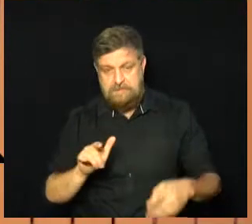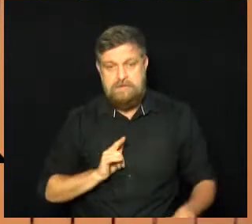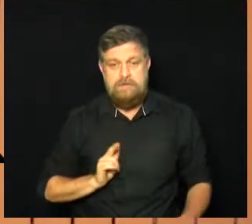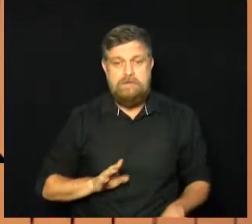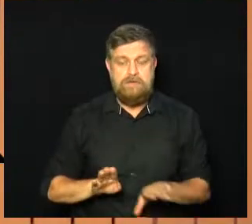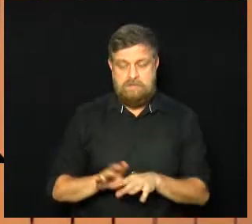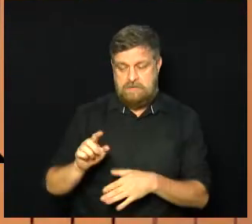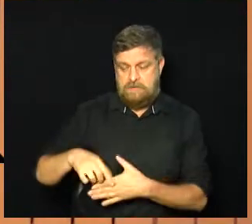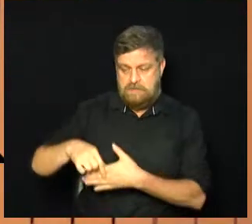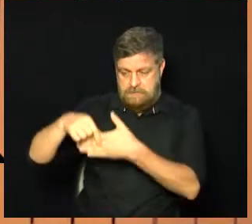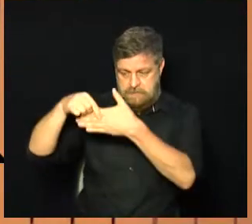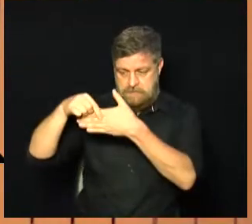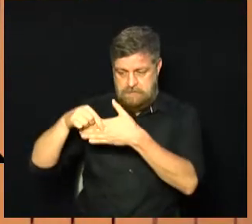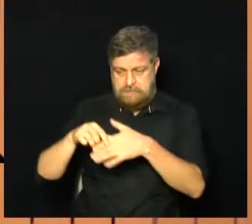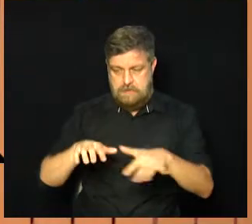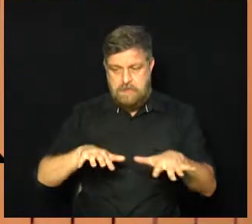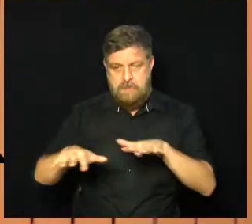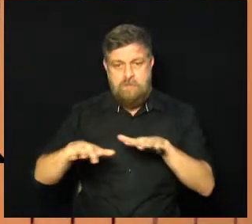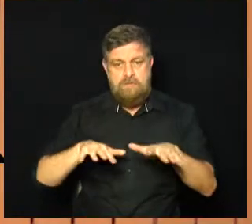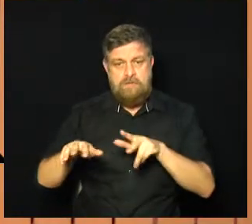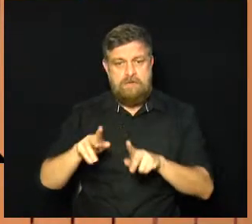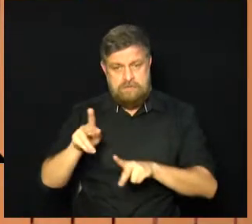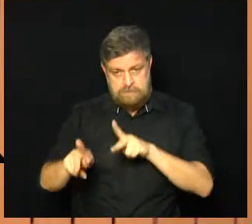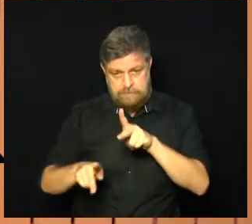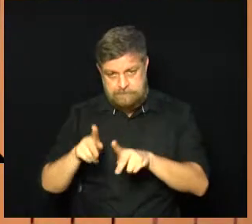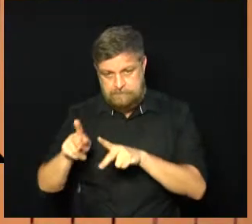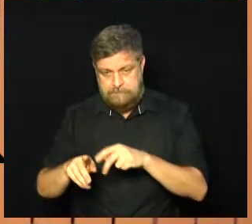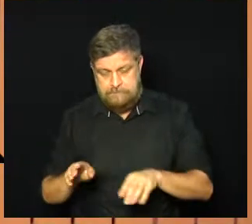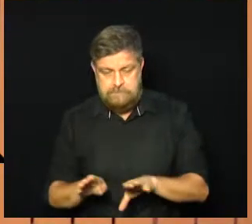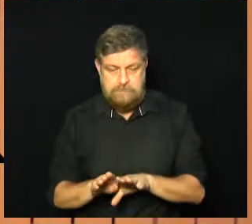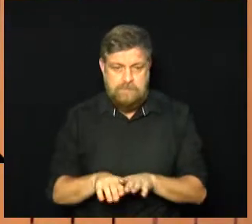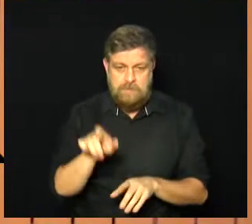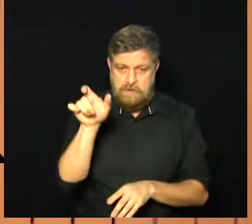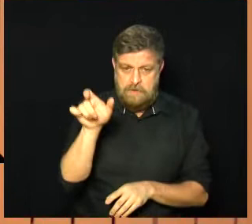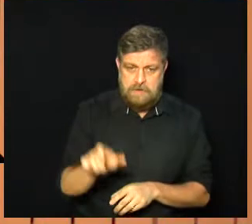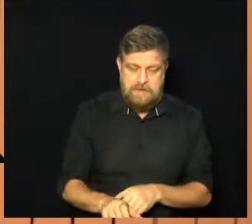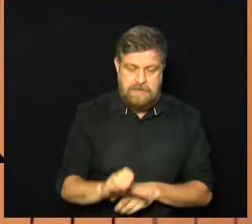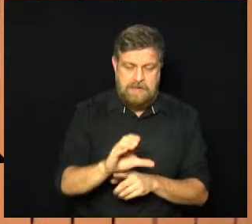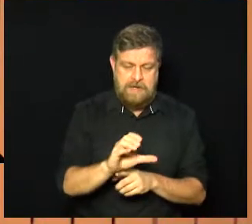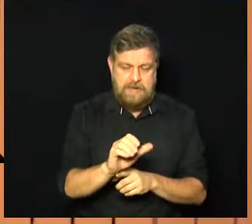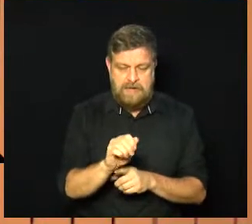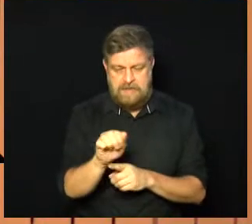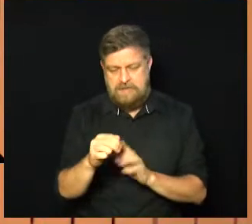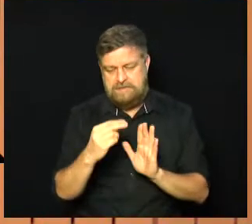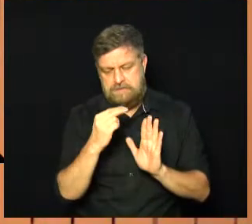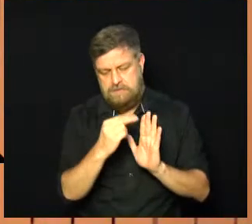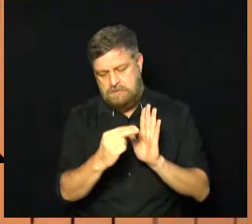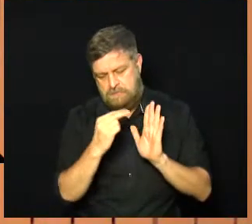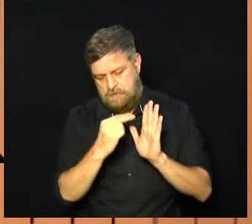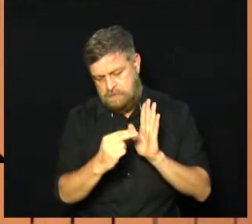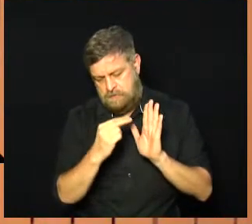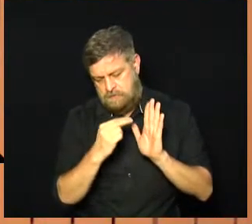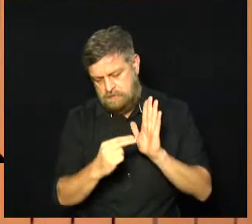lideranças dos movimentos populares, como a Cássia Oliveira, Benedito Barbosa, Dr. Luciano